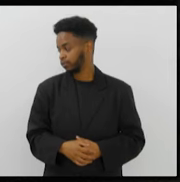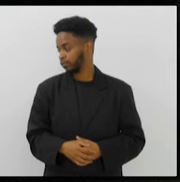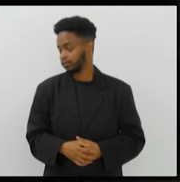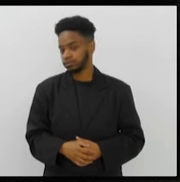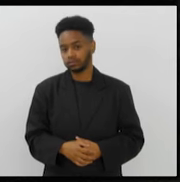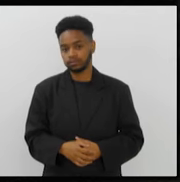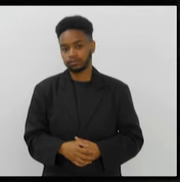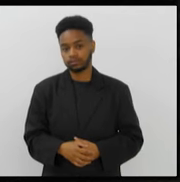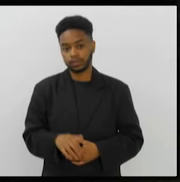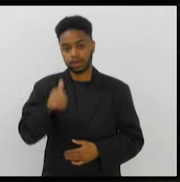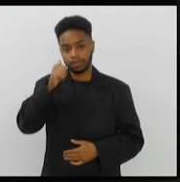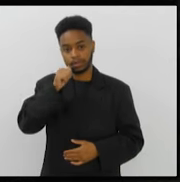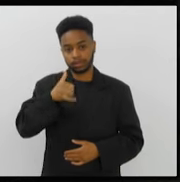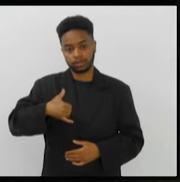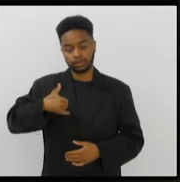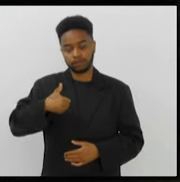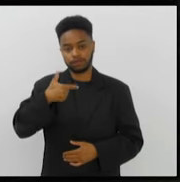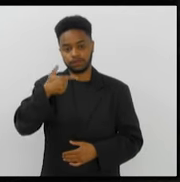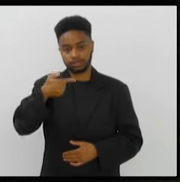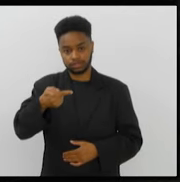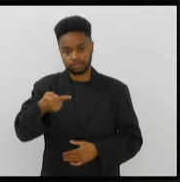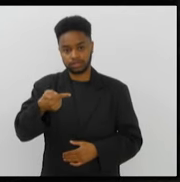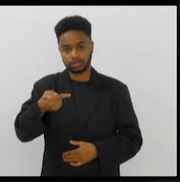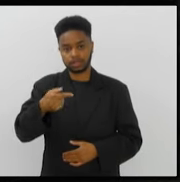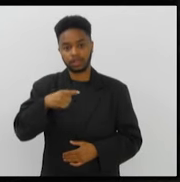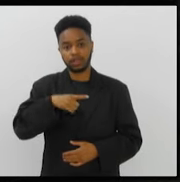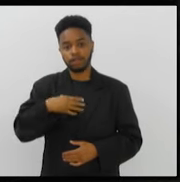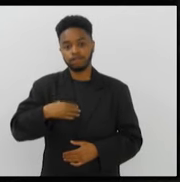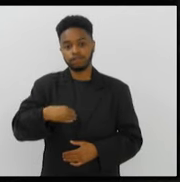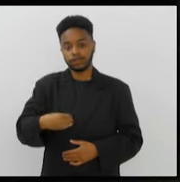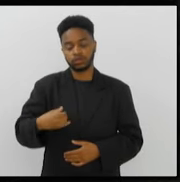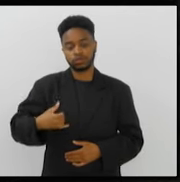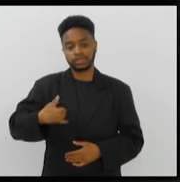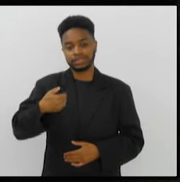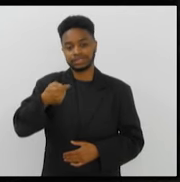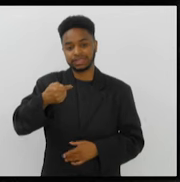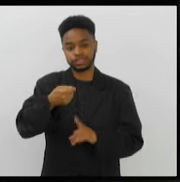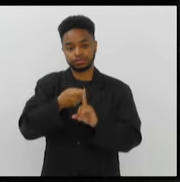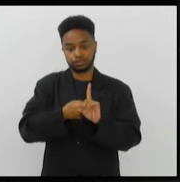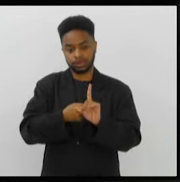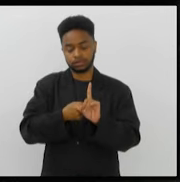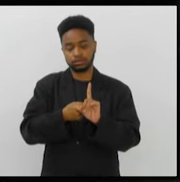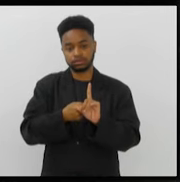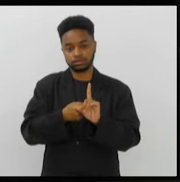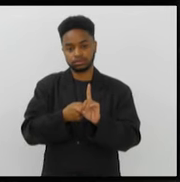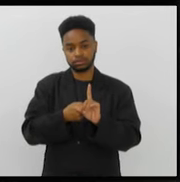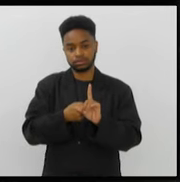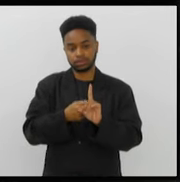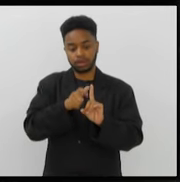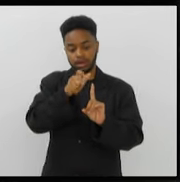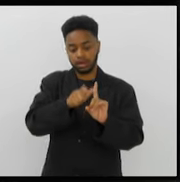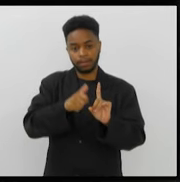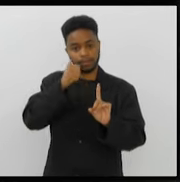de uma menina de 27 anos que deixa uma criança de 7 meses assassinada